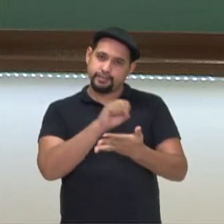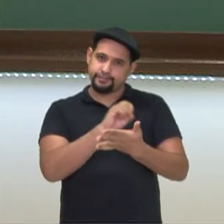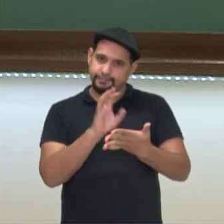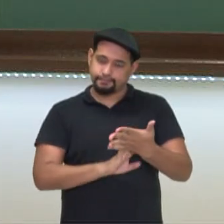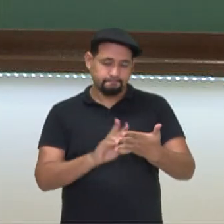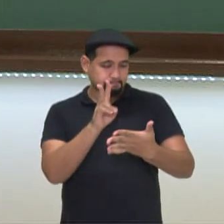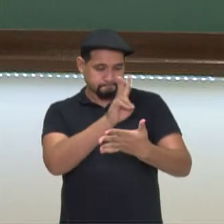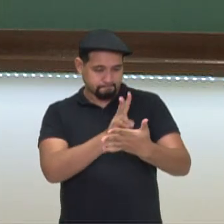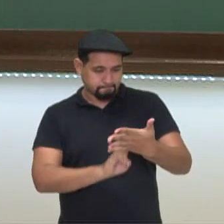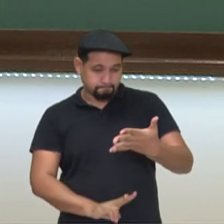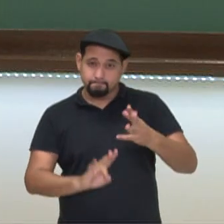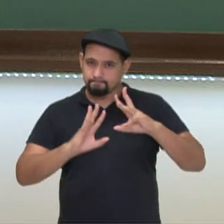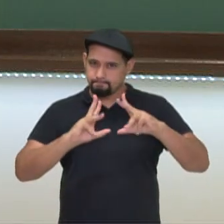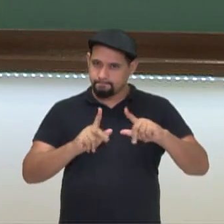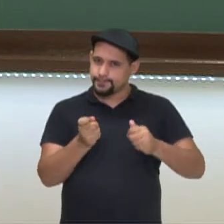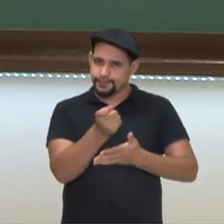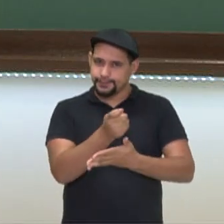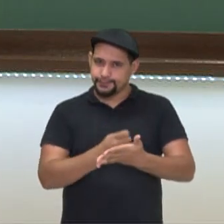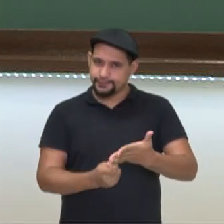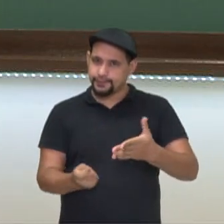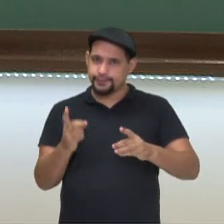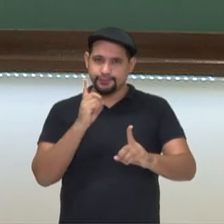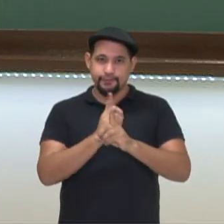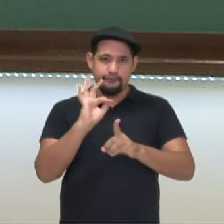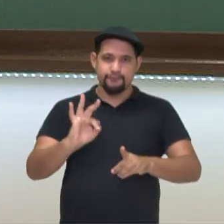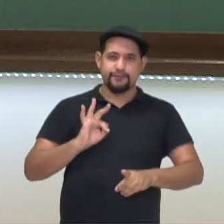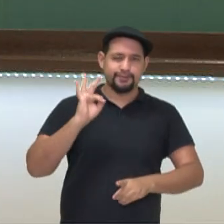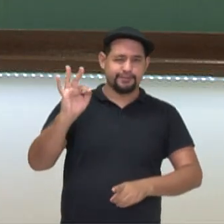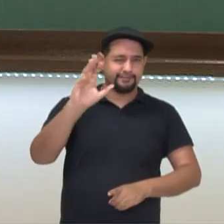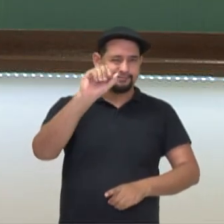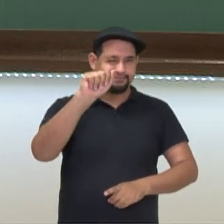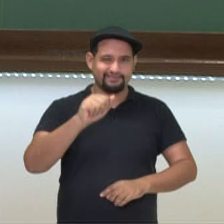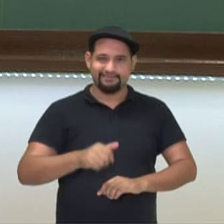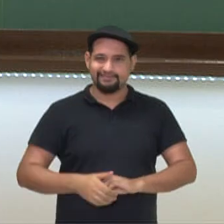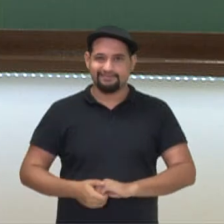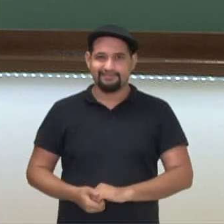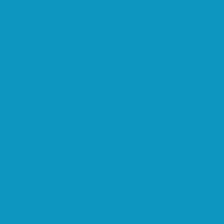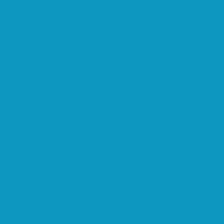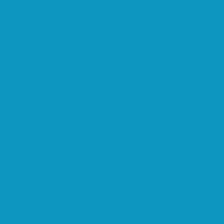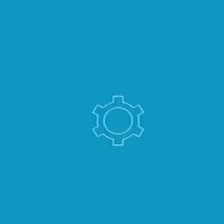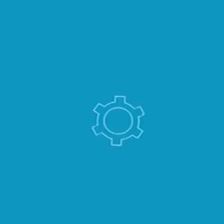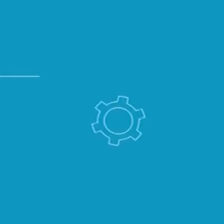os exercícios, dá uma lida em tudo que você anotou e a gente se encontra numa próxima aula. Até lá!